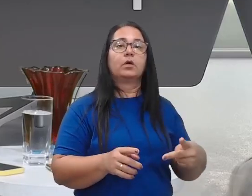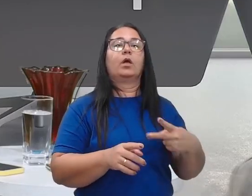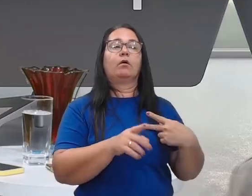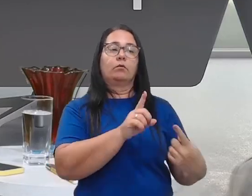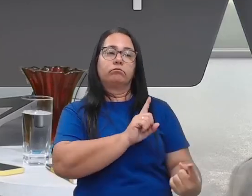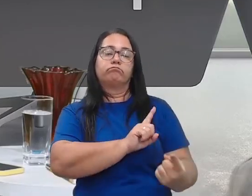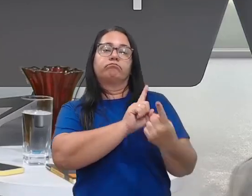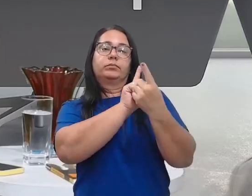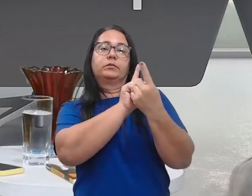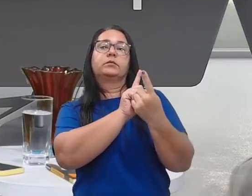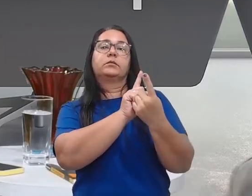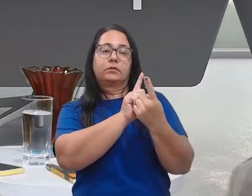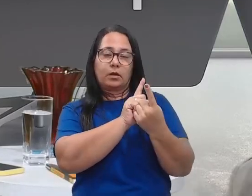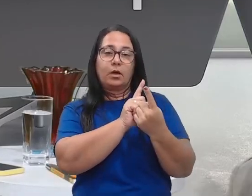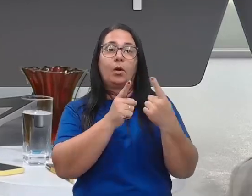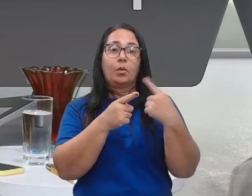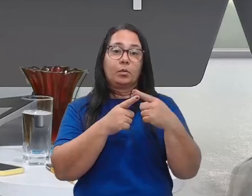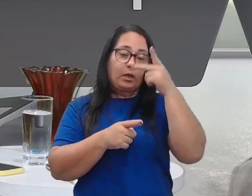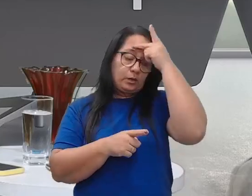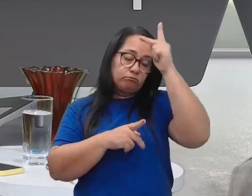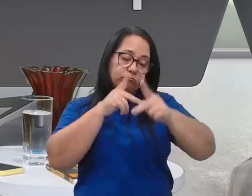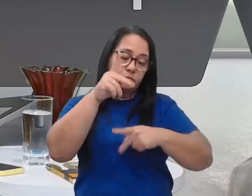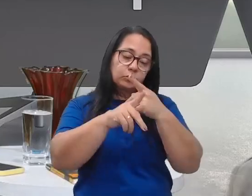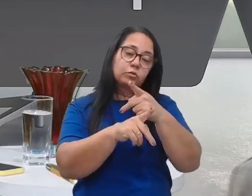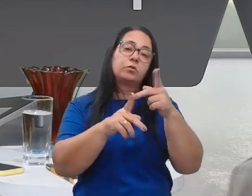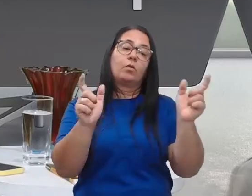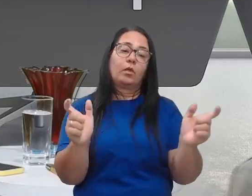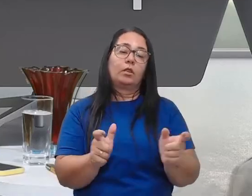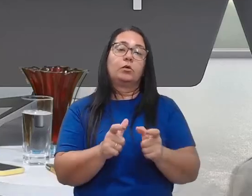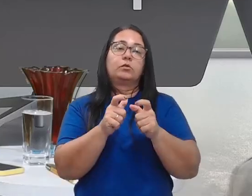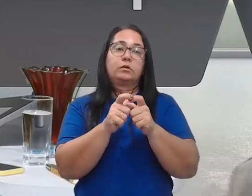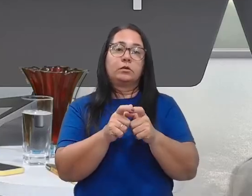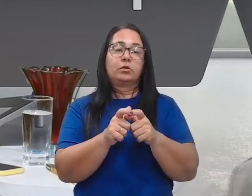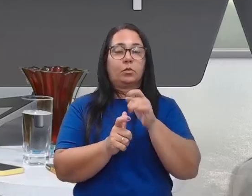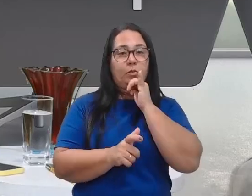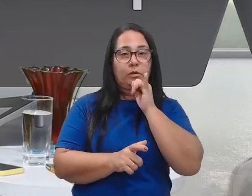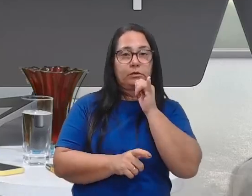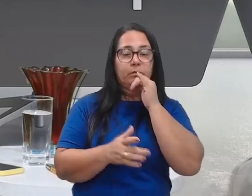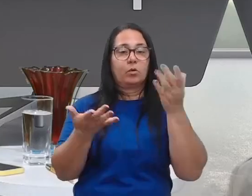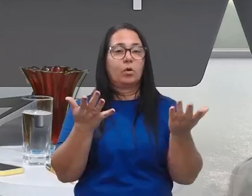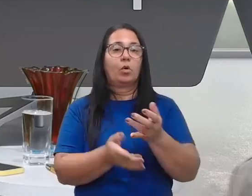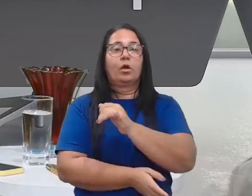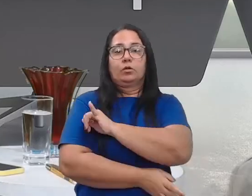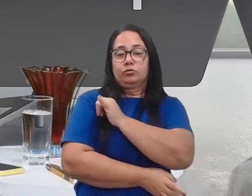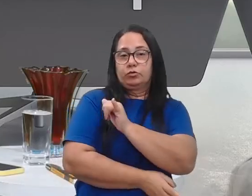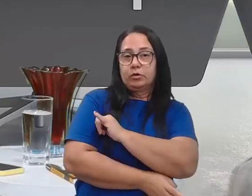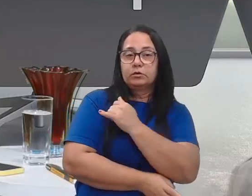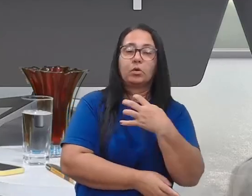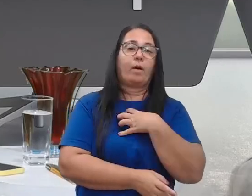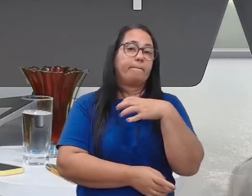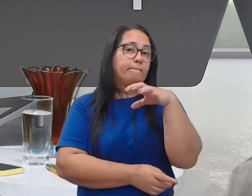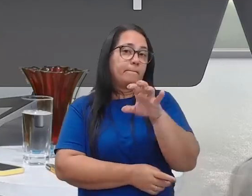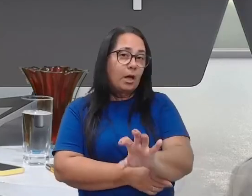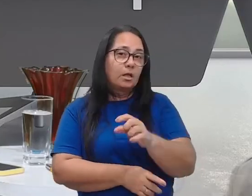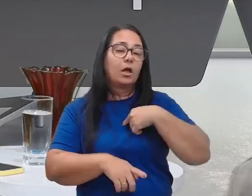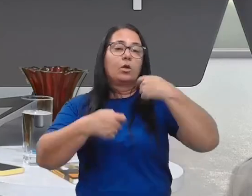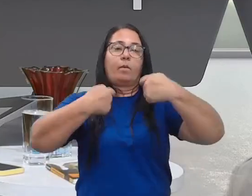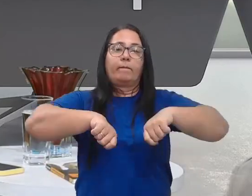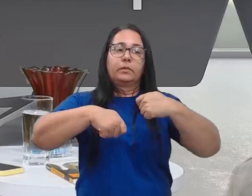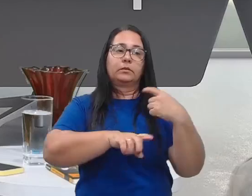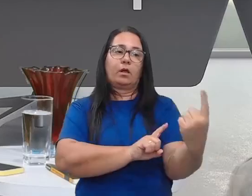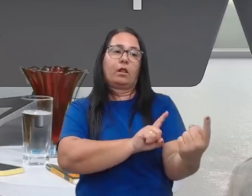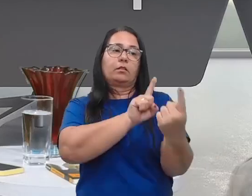é muito reduzido, mas agora ele está no Rio de Janeiro, agora ele está na Bahia e eu preciso atendê-lo da mesma